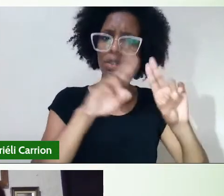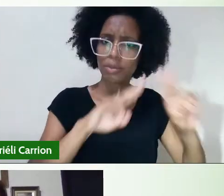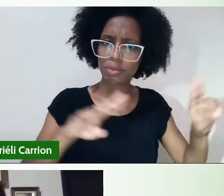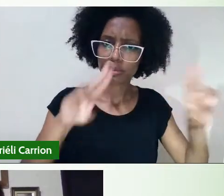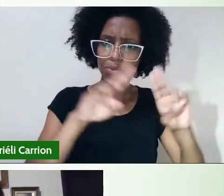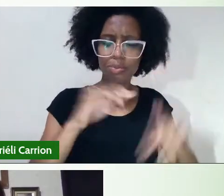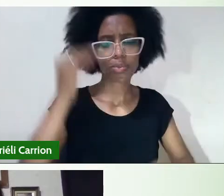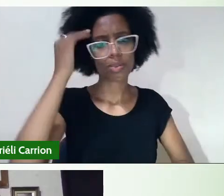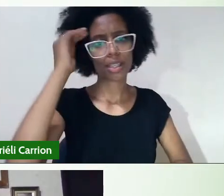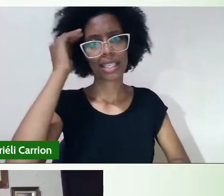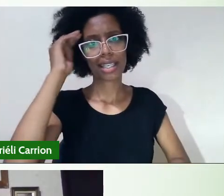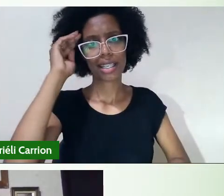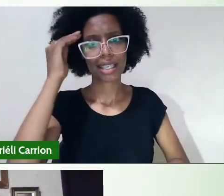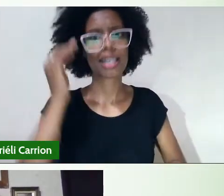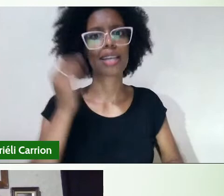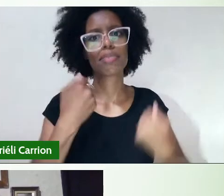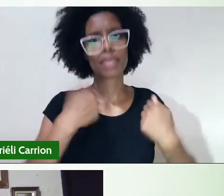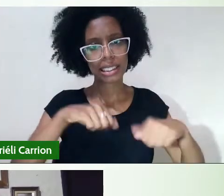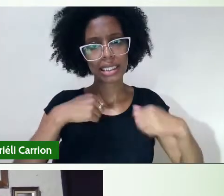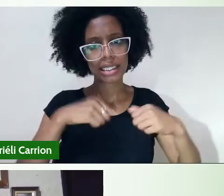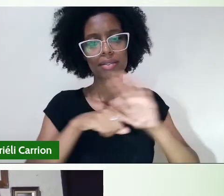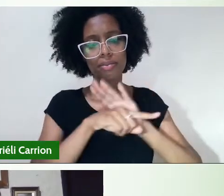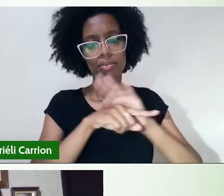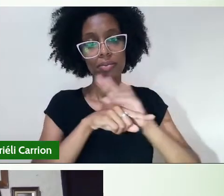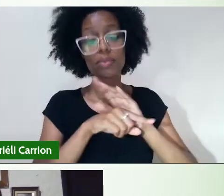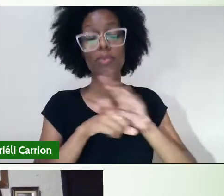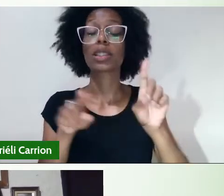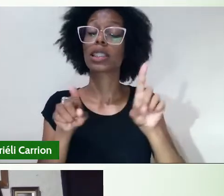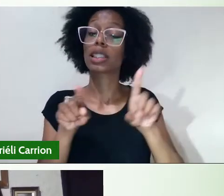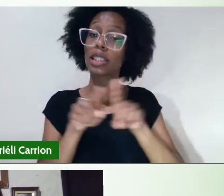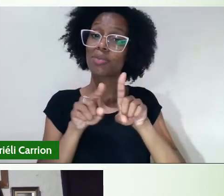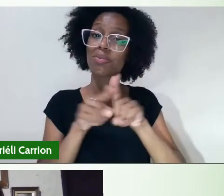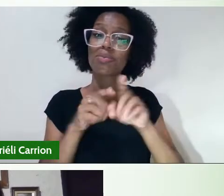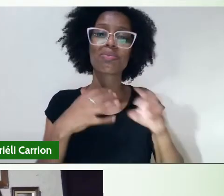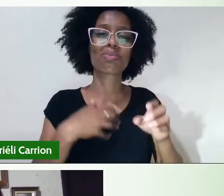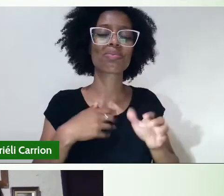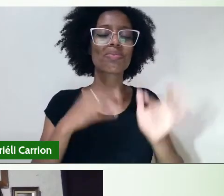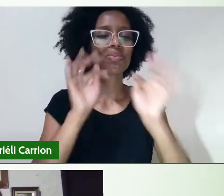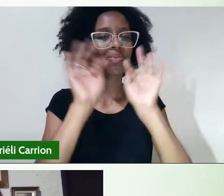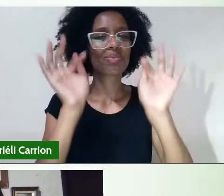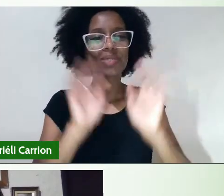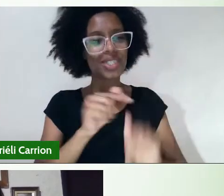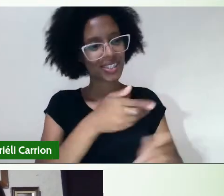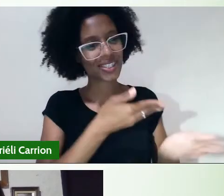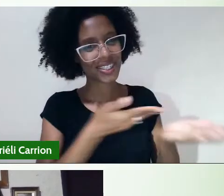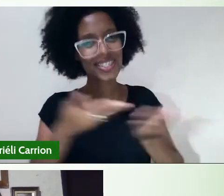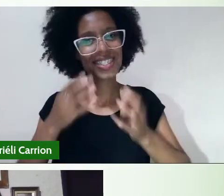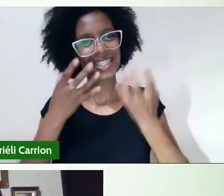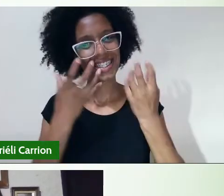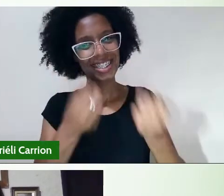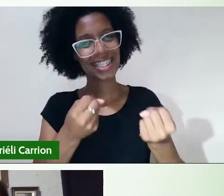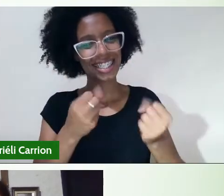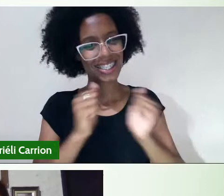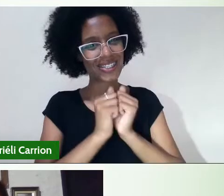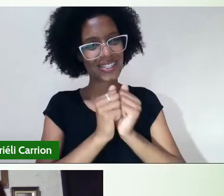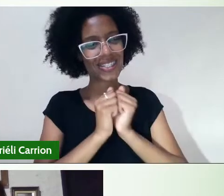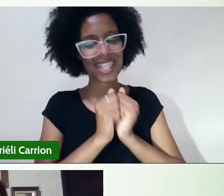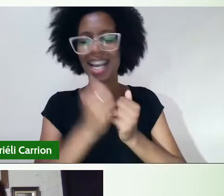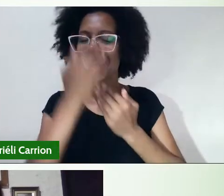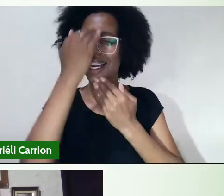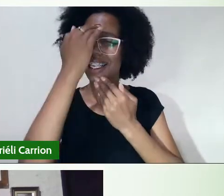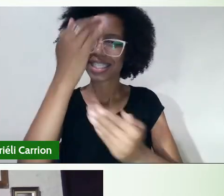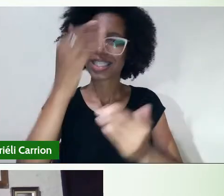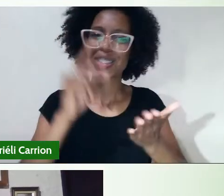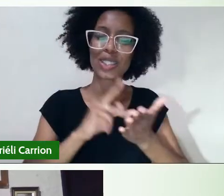espraiar mais. E a gente fica muito feliz por a senhora ter aceito esse convite, estar conosco, agradecemos muito,